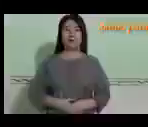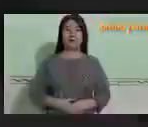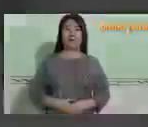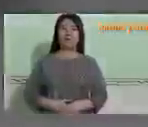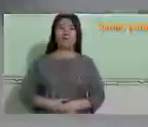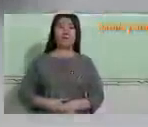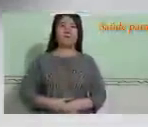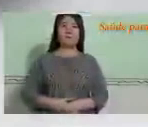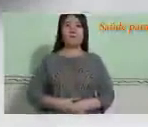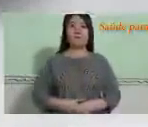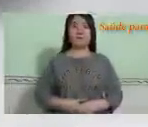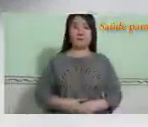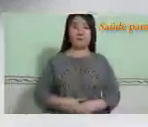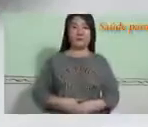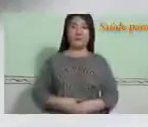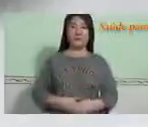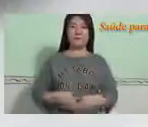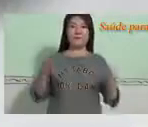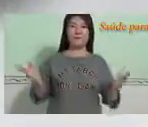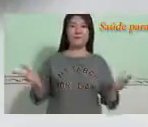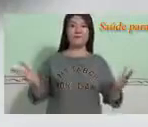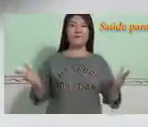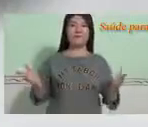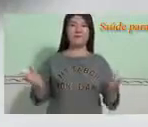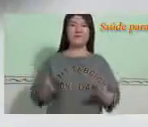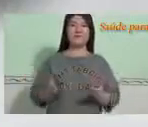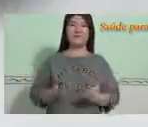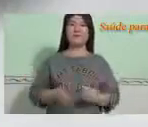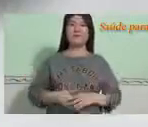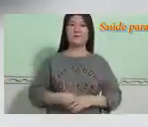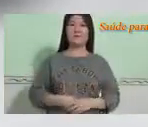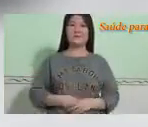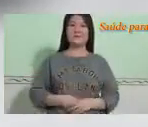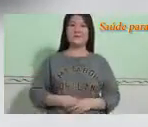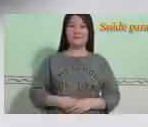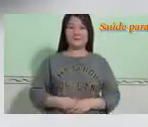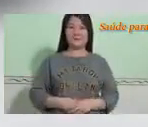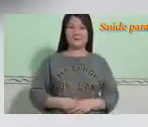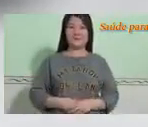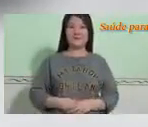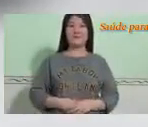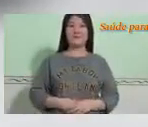ser indicado pelo médico a necessidade da realização do transplante de pulmão.